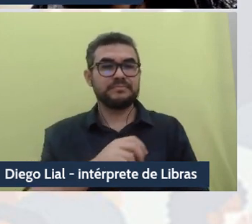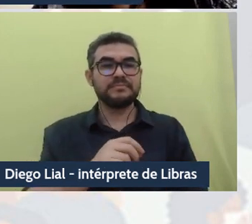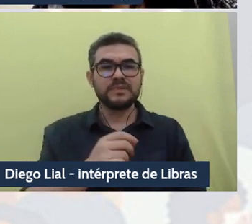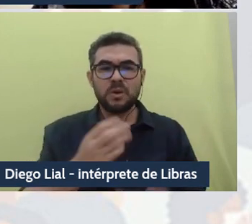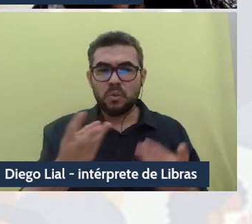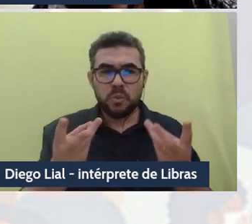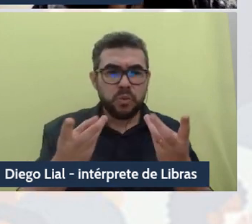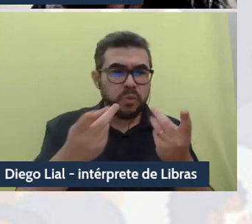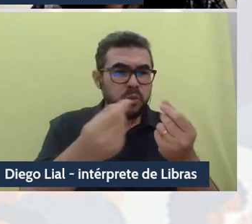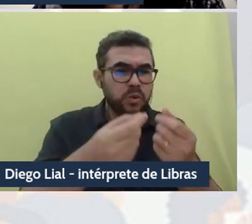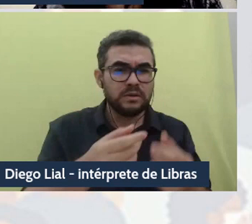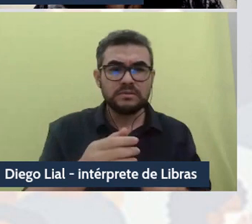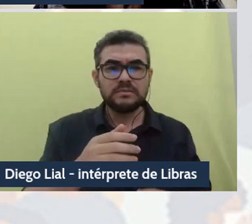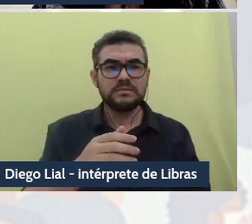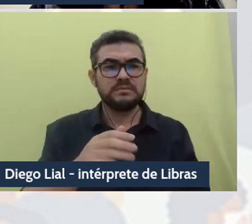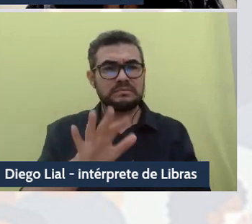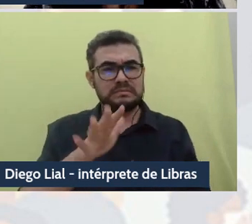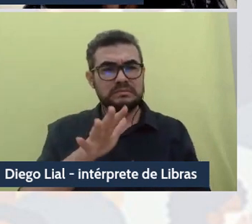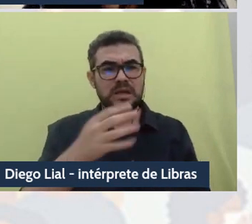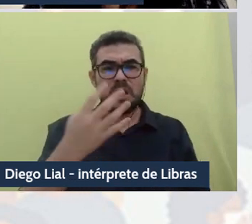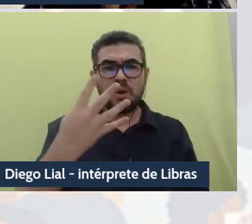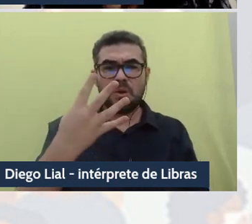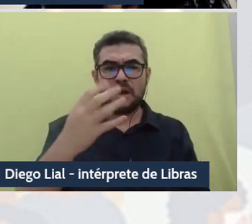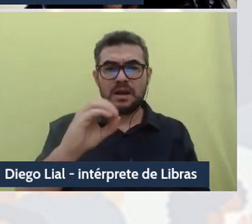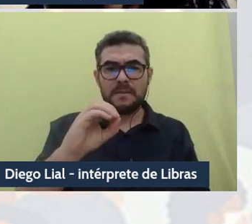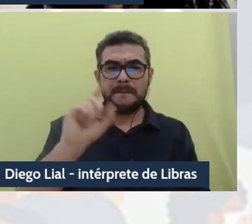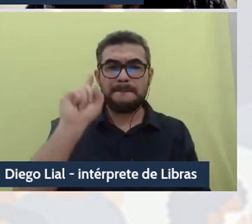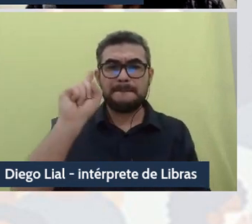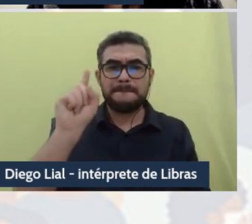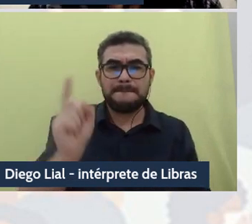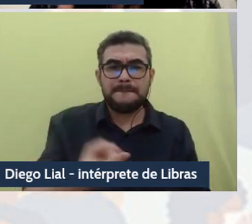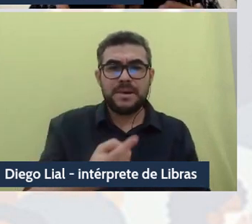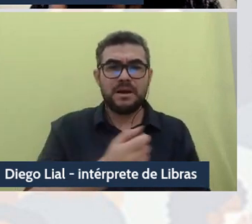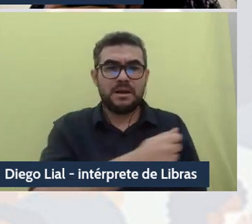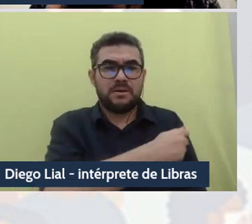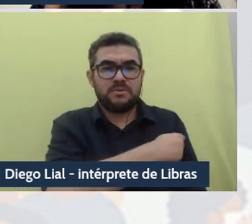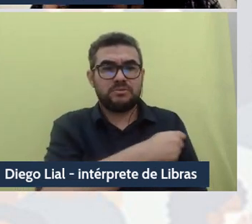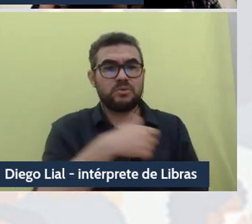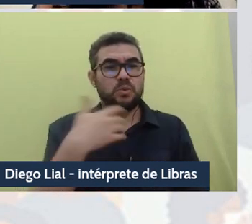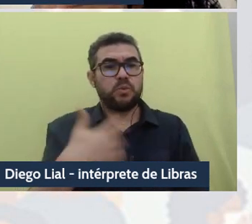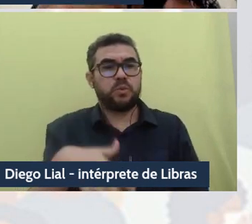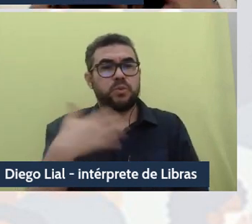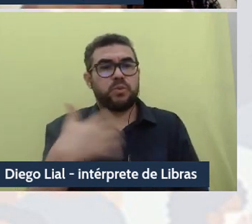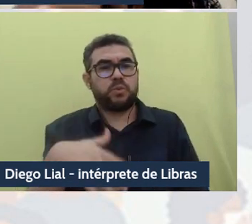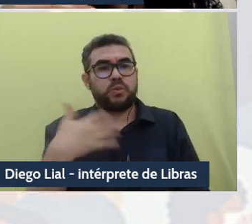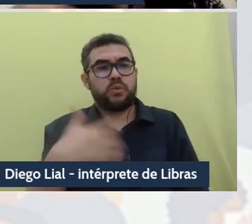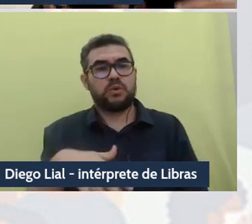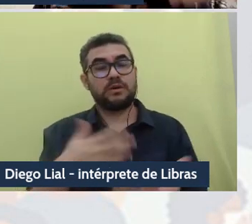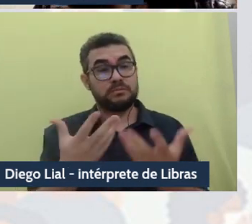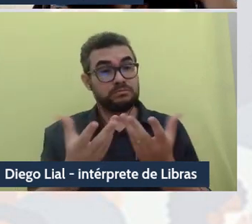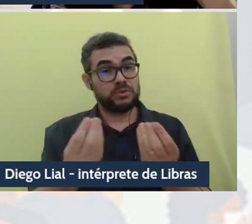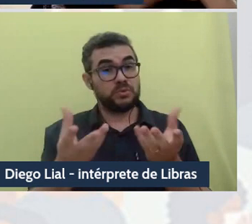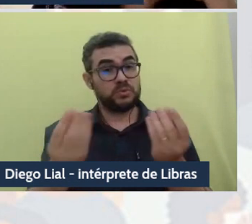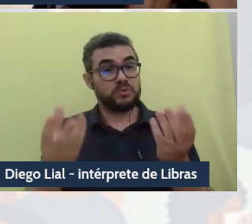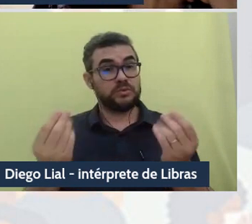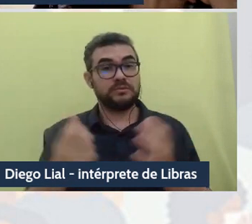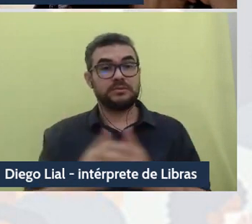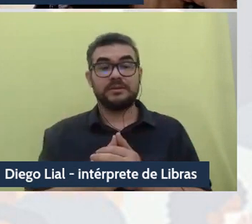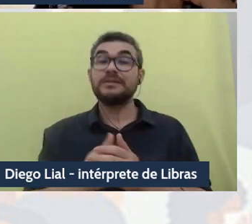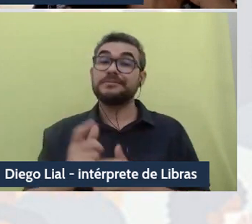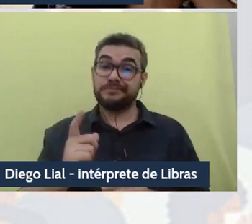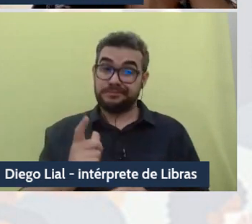alunos, né? Então, tem aí um mercado enorme e esses interesses concorrentes, né?